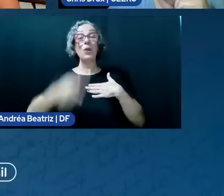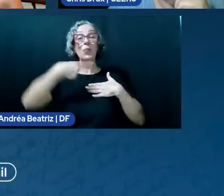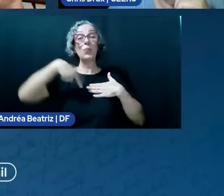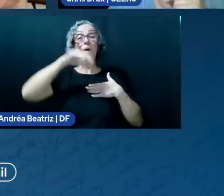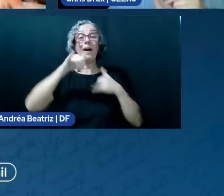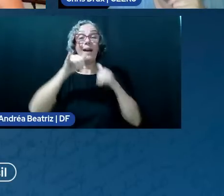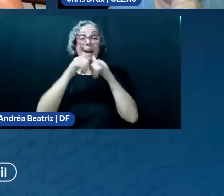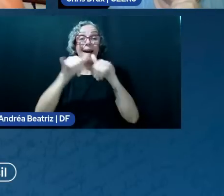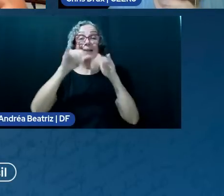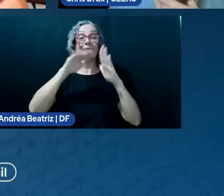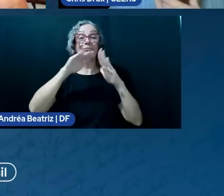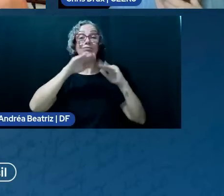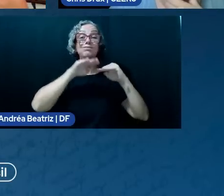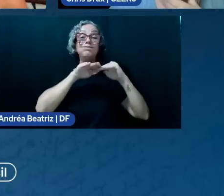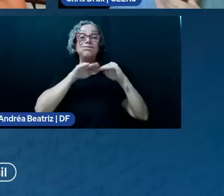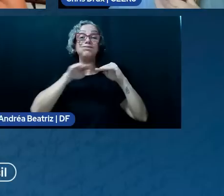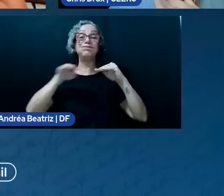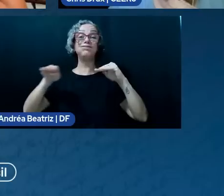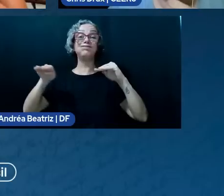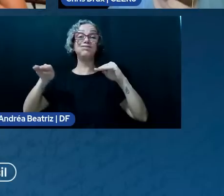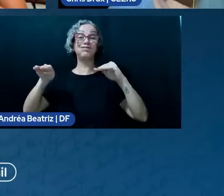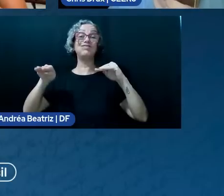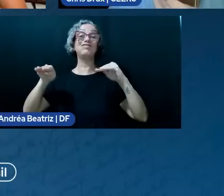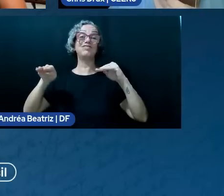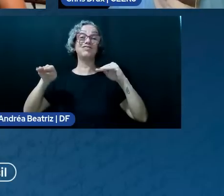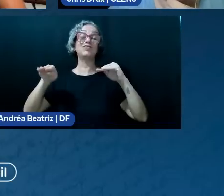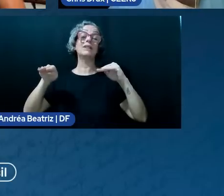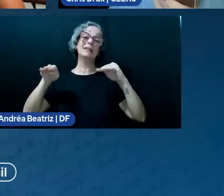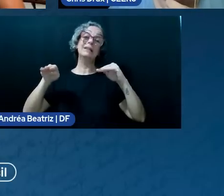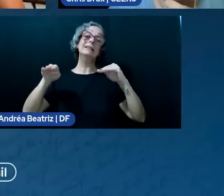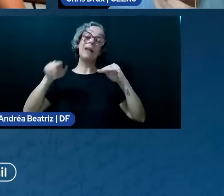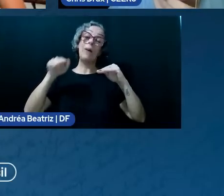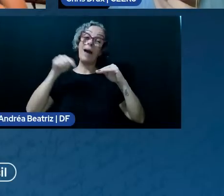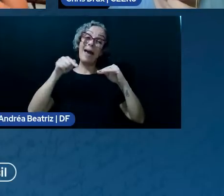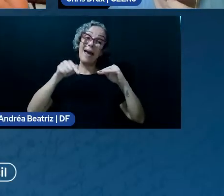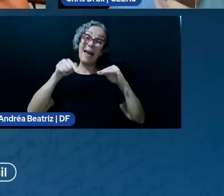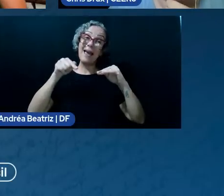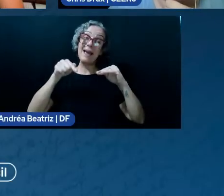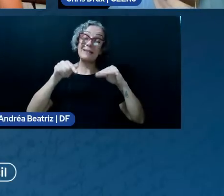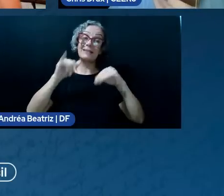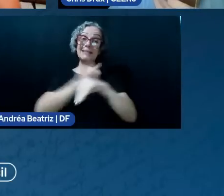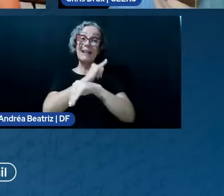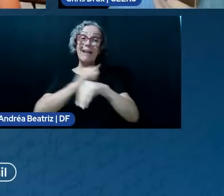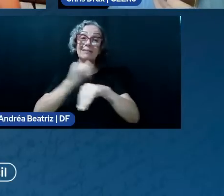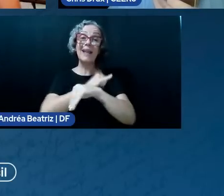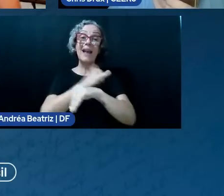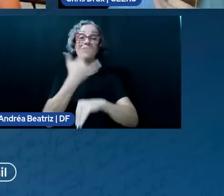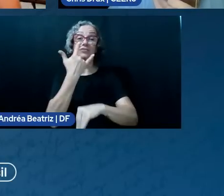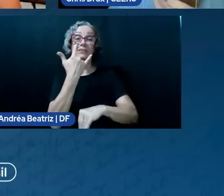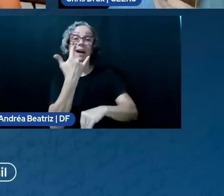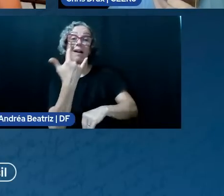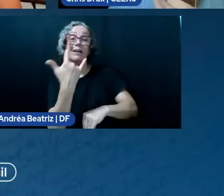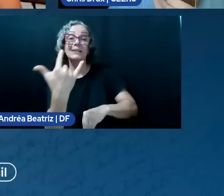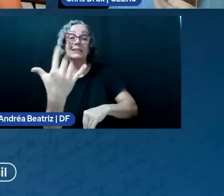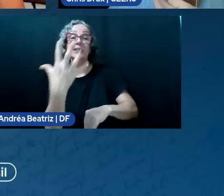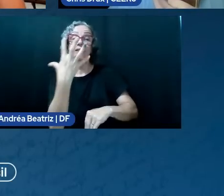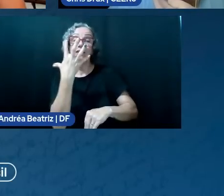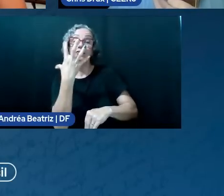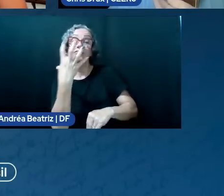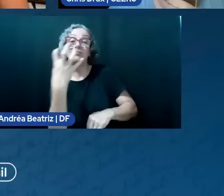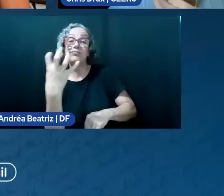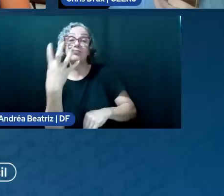encontramos, muitas das vezes esses mecanismos de atração, até mesmo cumprindo